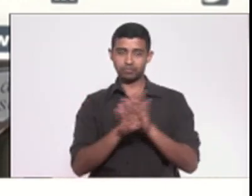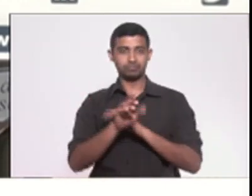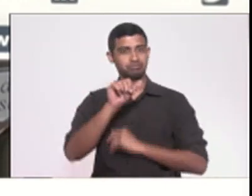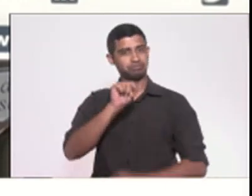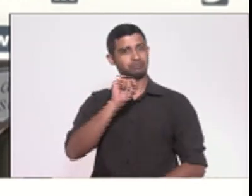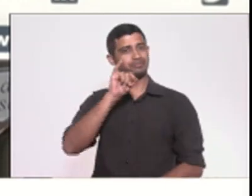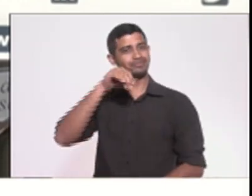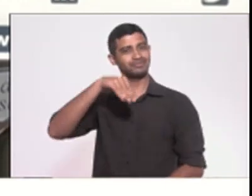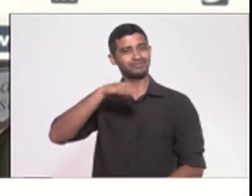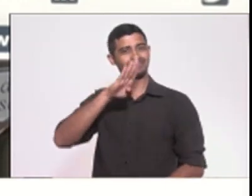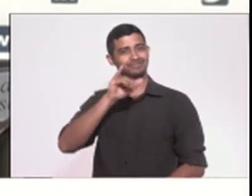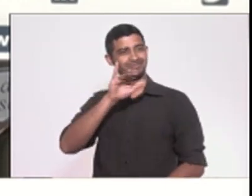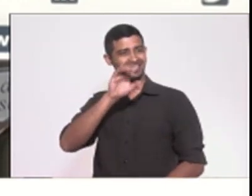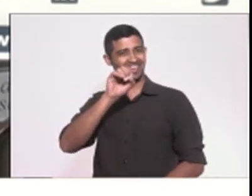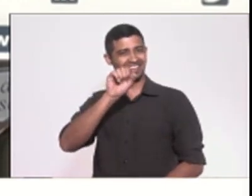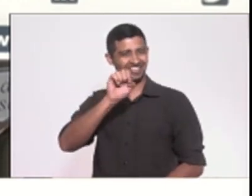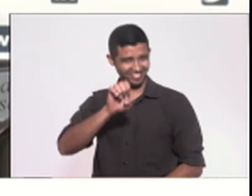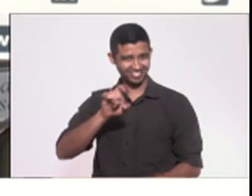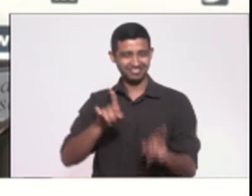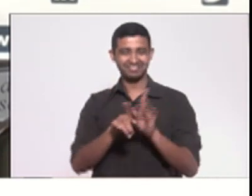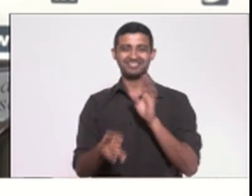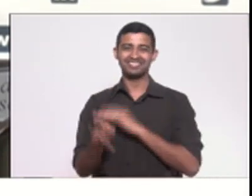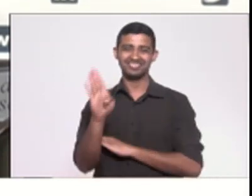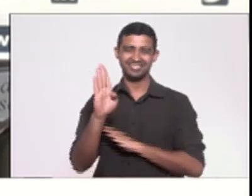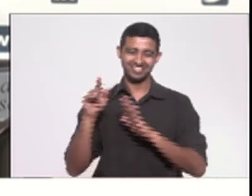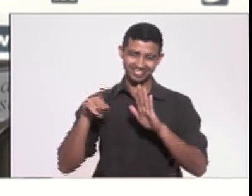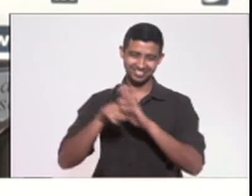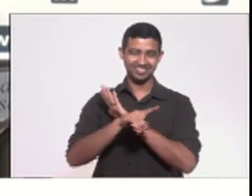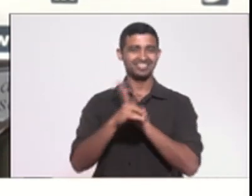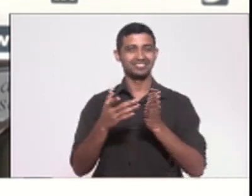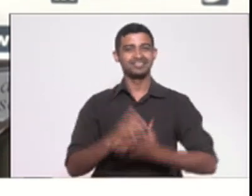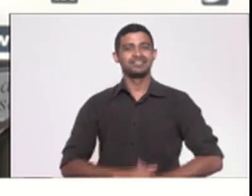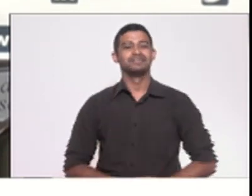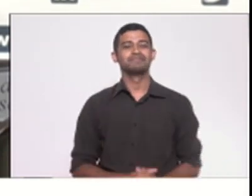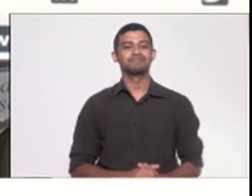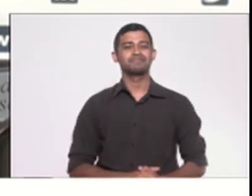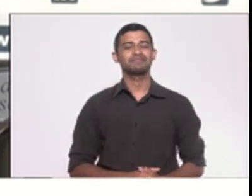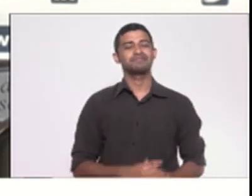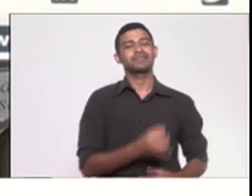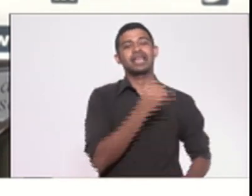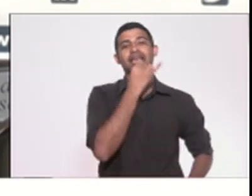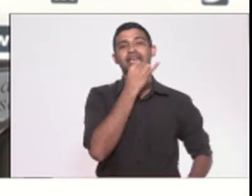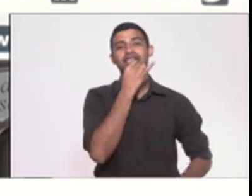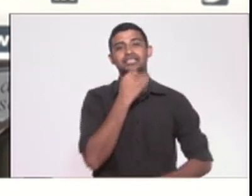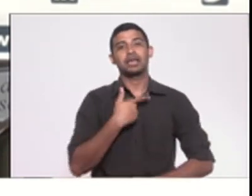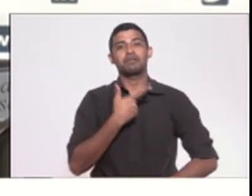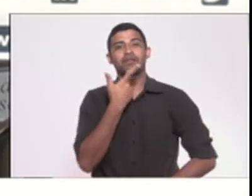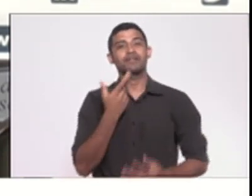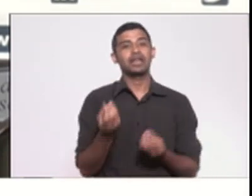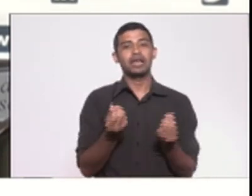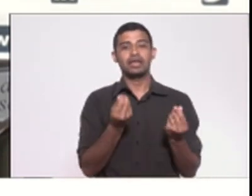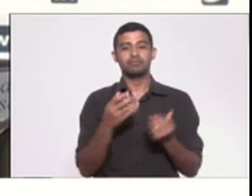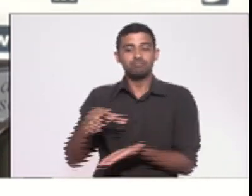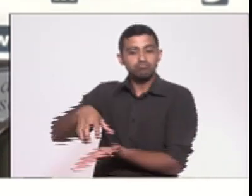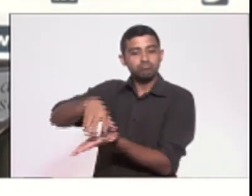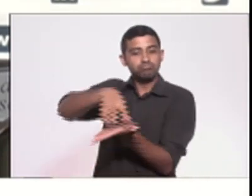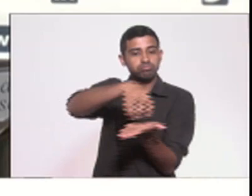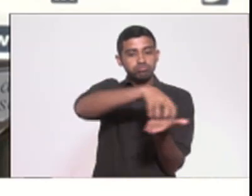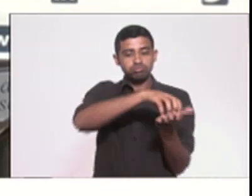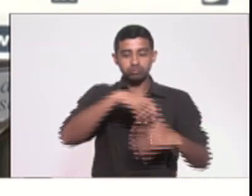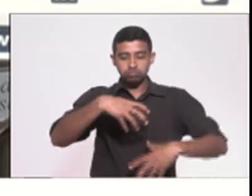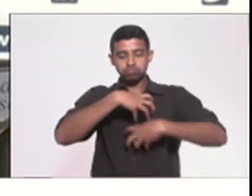né, da parceria da bactéria e da planta, pode ser utilizado, por exemplo, para a recuperação de áreas altamente impactadas